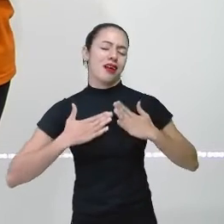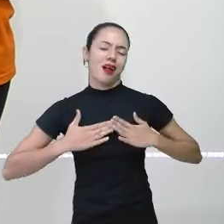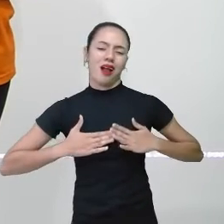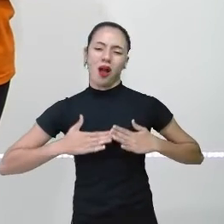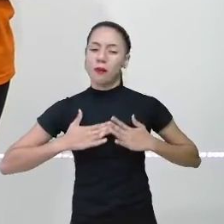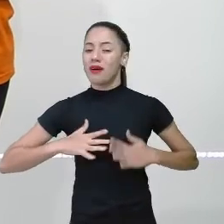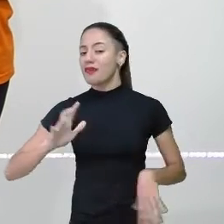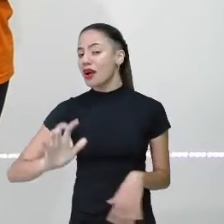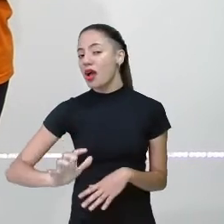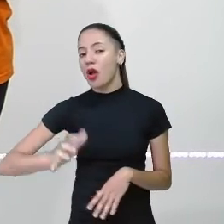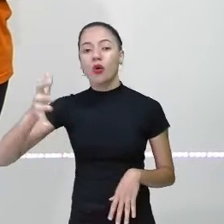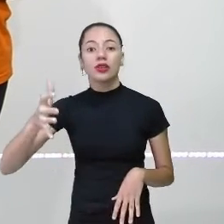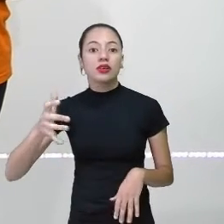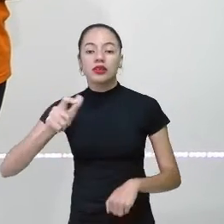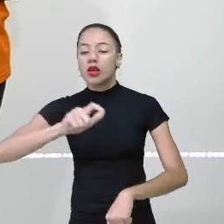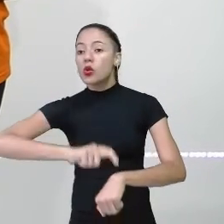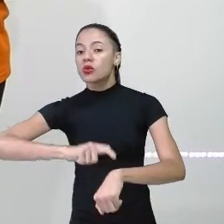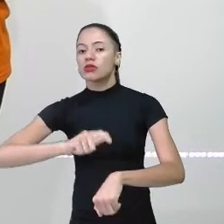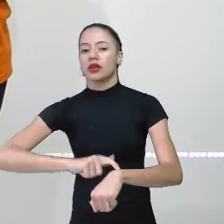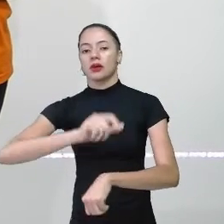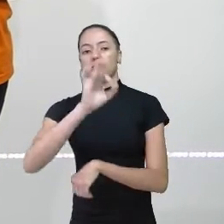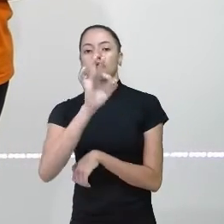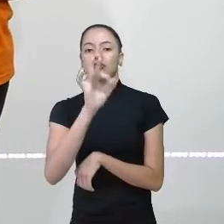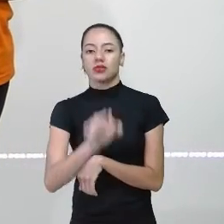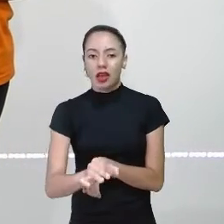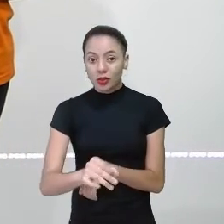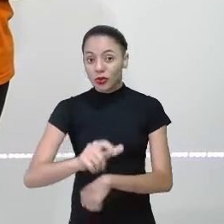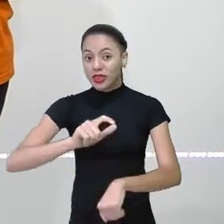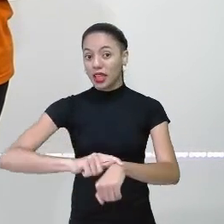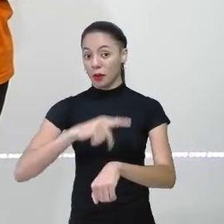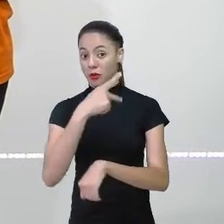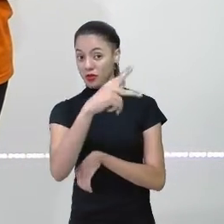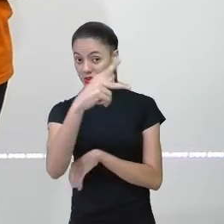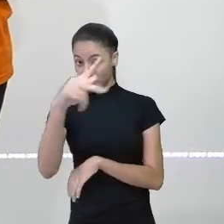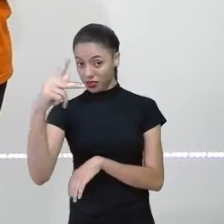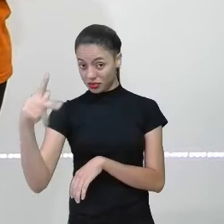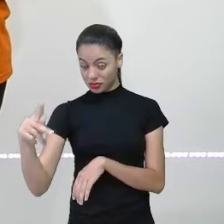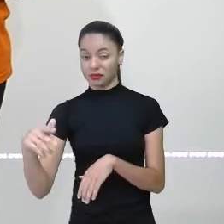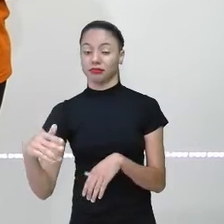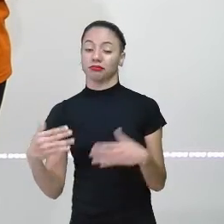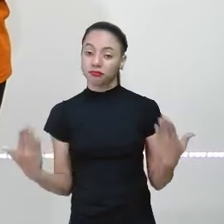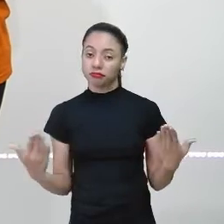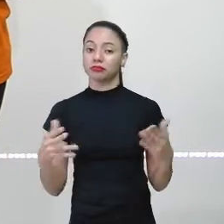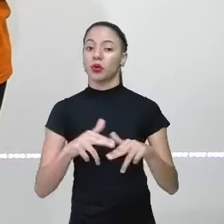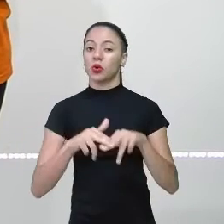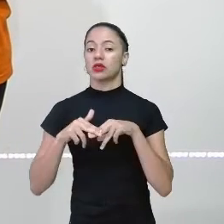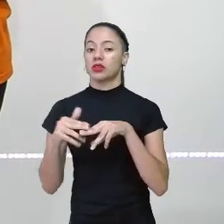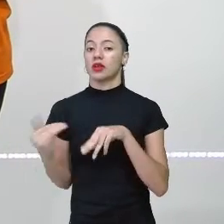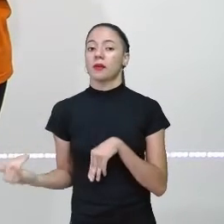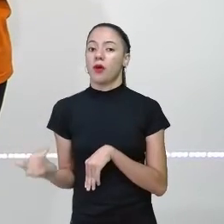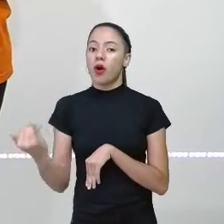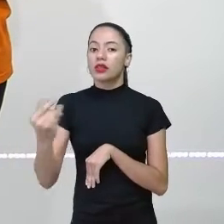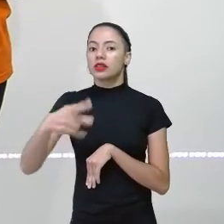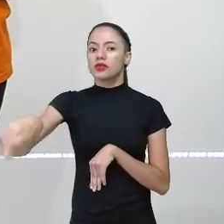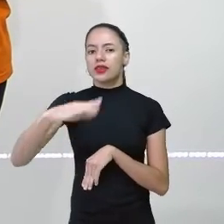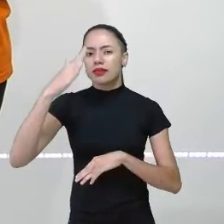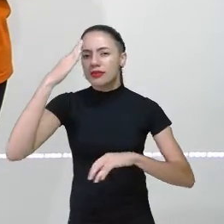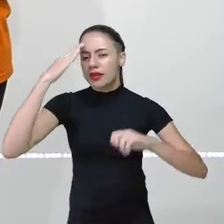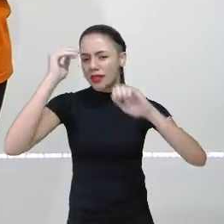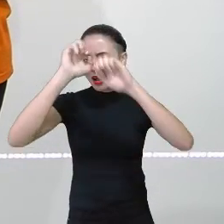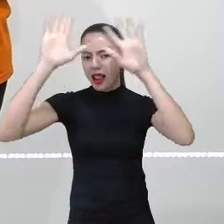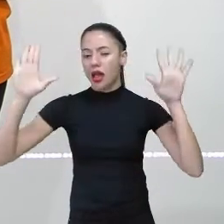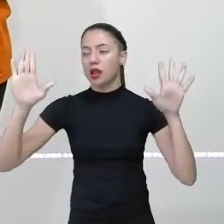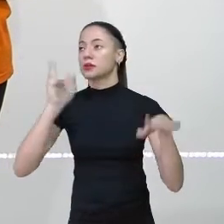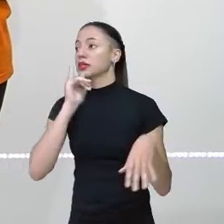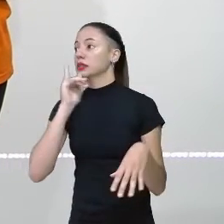vai acontecer no tempo de vocês. Então é importante deixar já claro isso. Tá? Não é porque, isso aqui